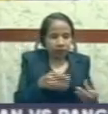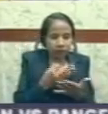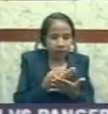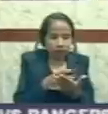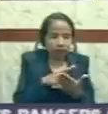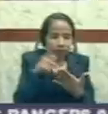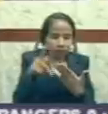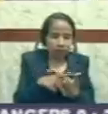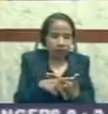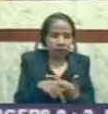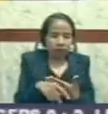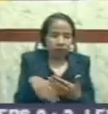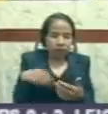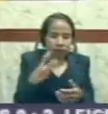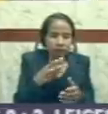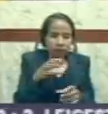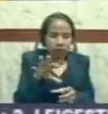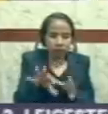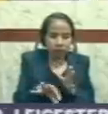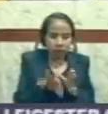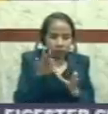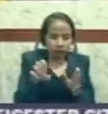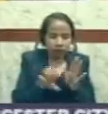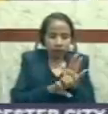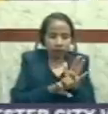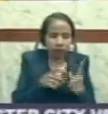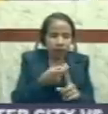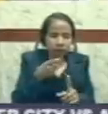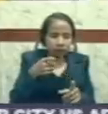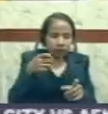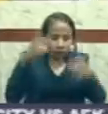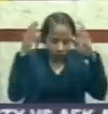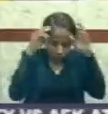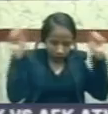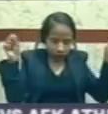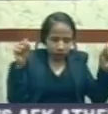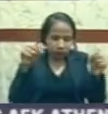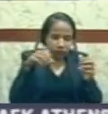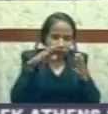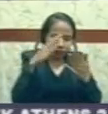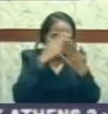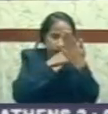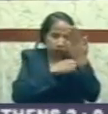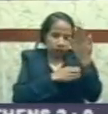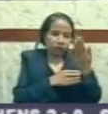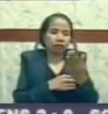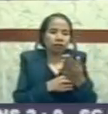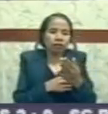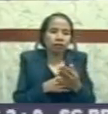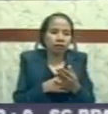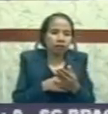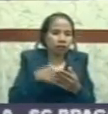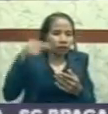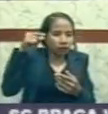dehano ne am foti exemplo de o si presidente da república tu mai ulo kene se gabinete do presidente e